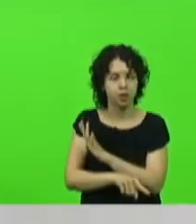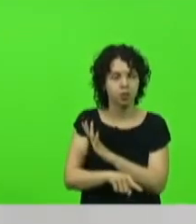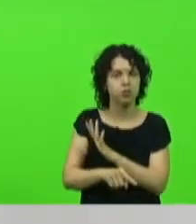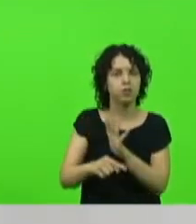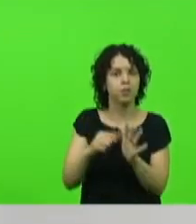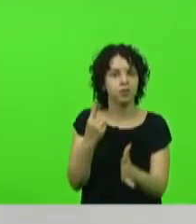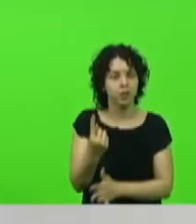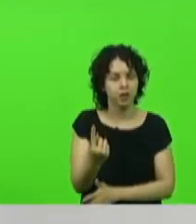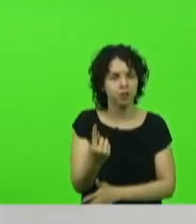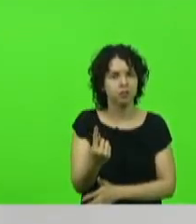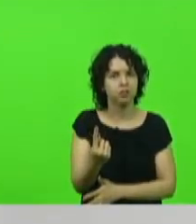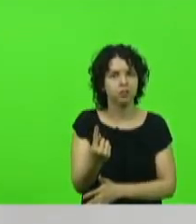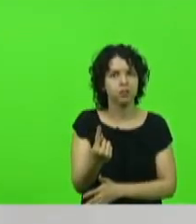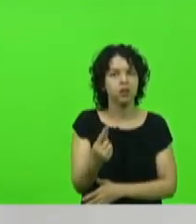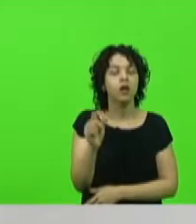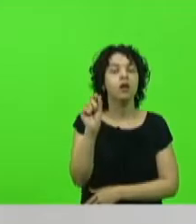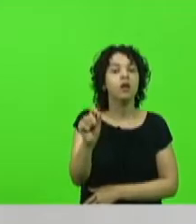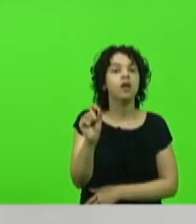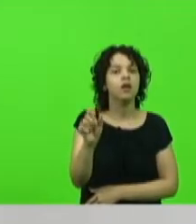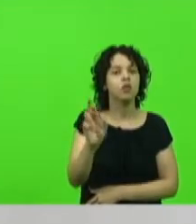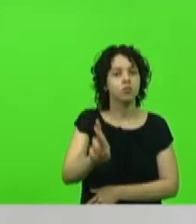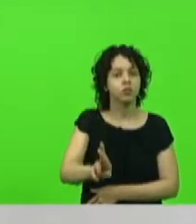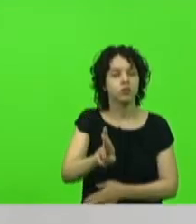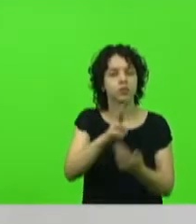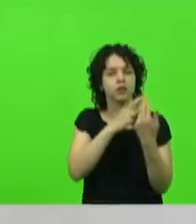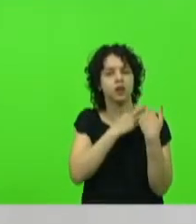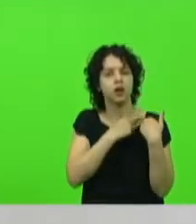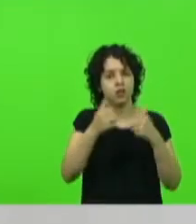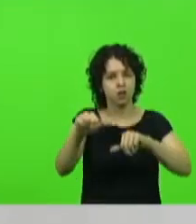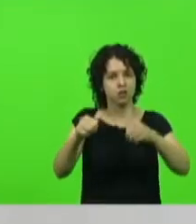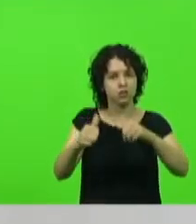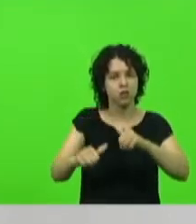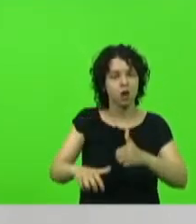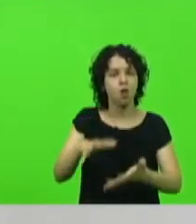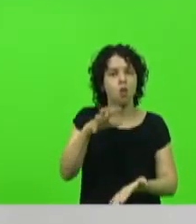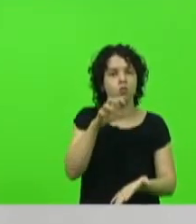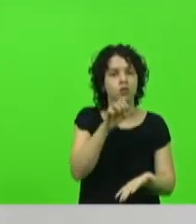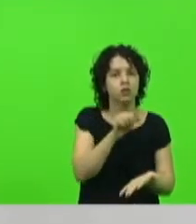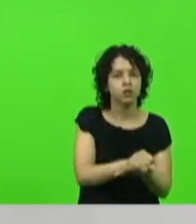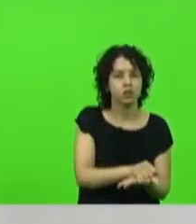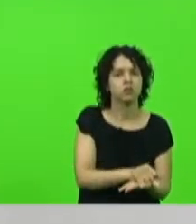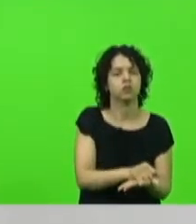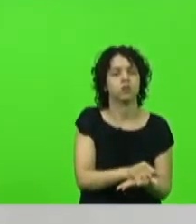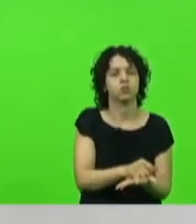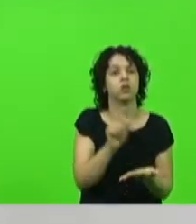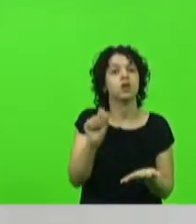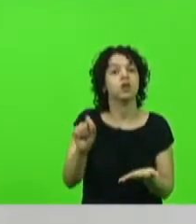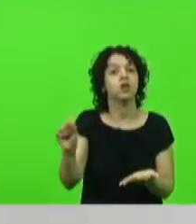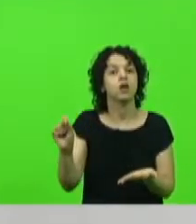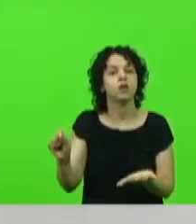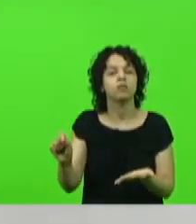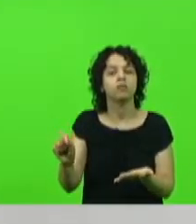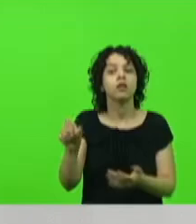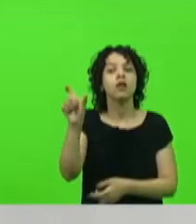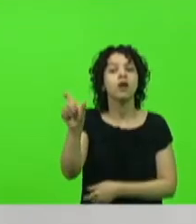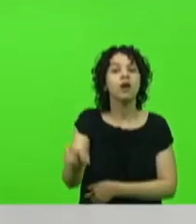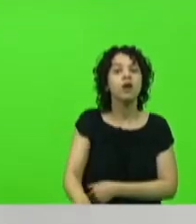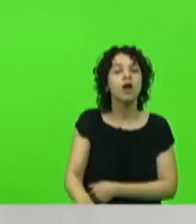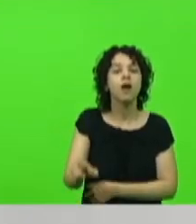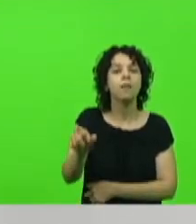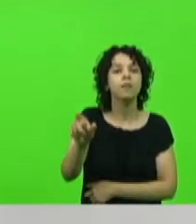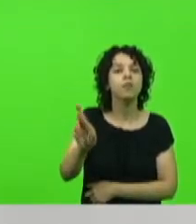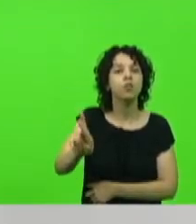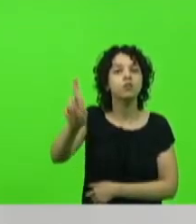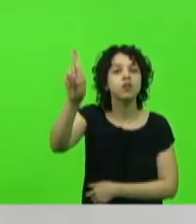mesa. De quem é a responsabilidade de analisar e efetuar a contratação desses serviços? Ou seja, quem foi o gênio